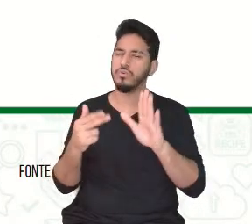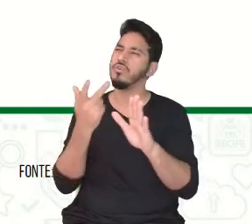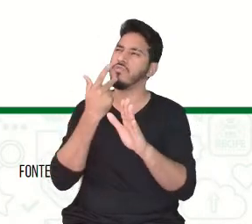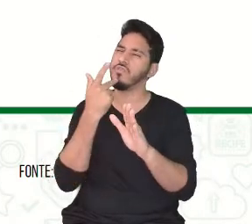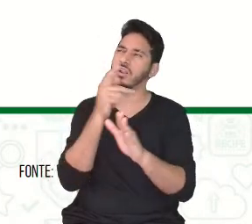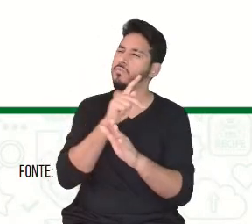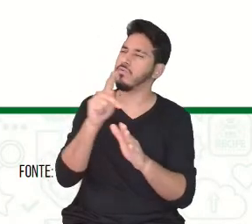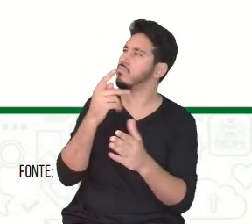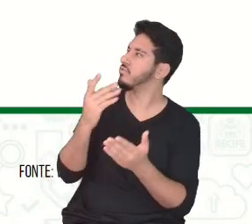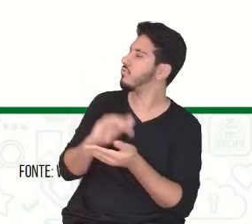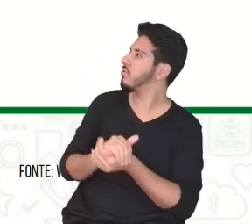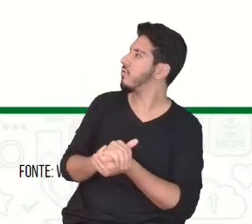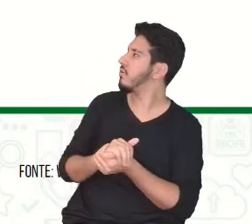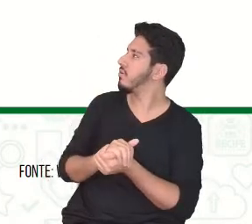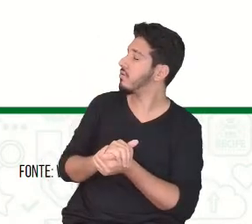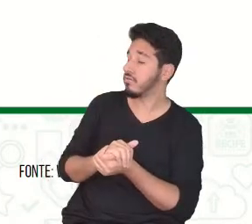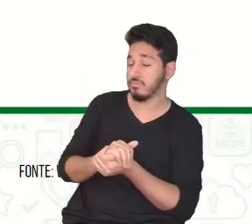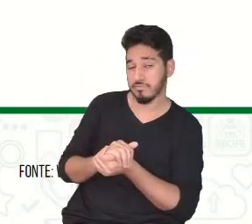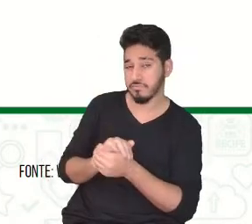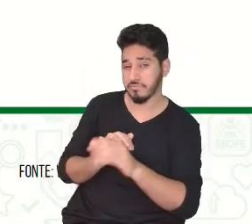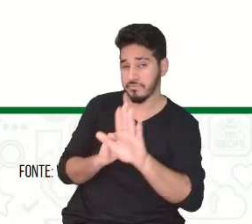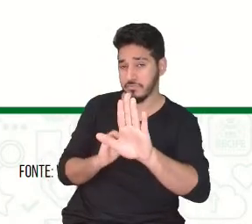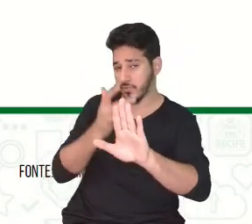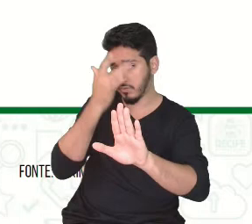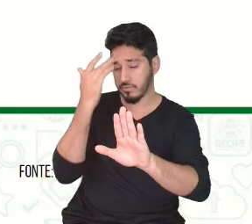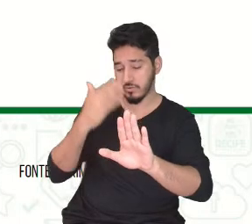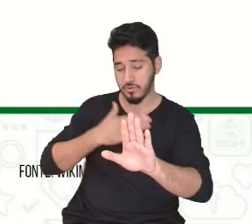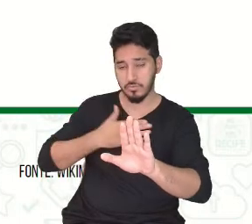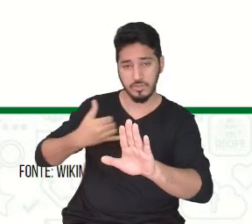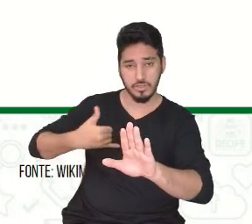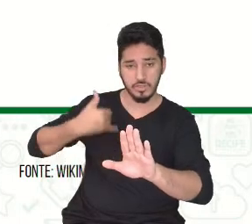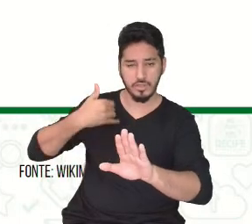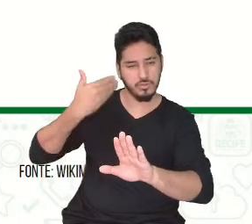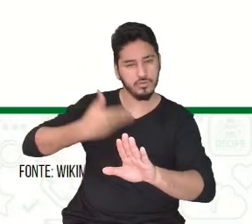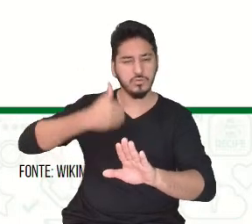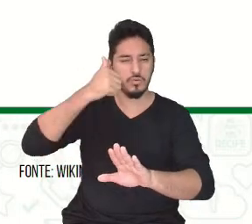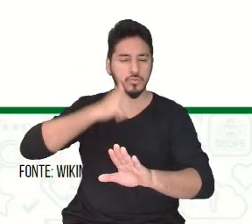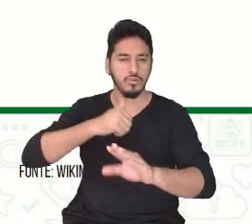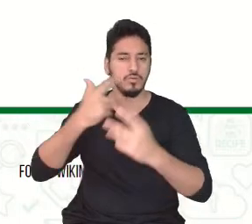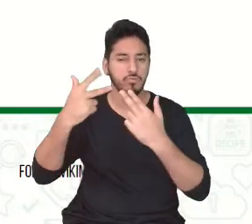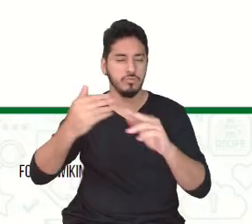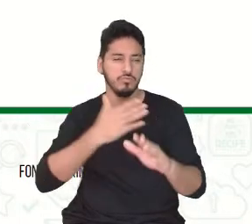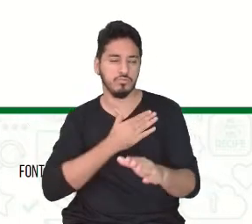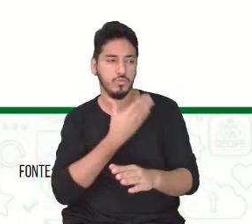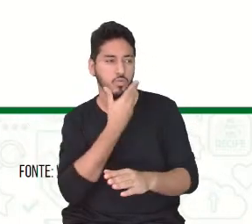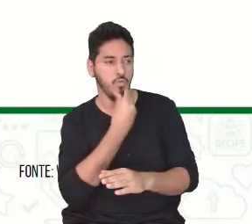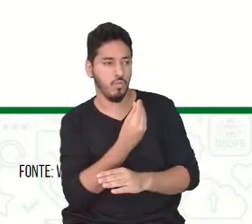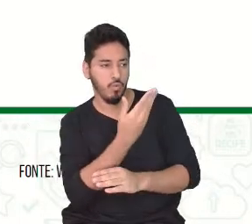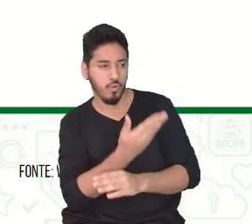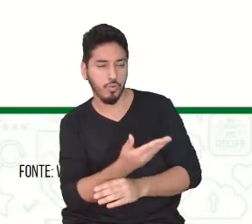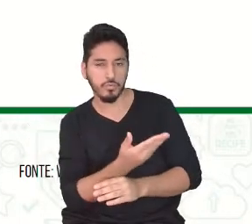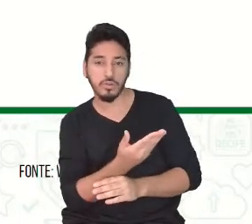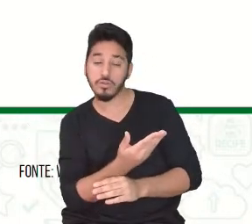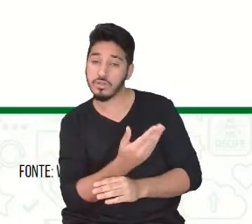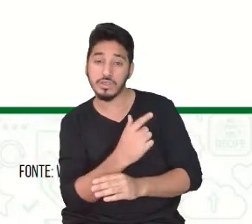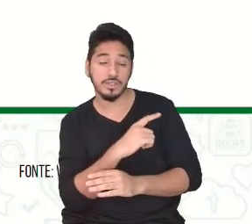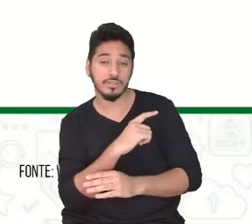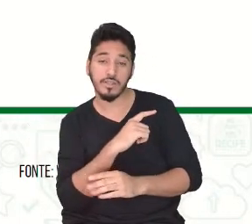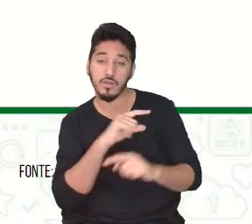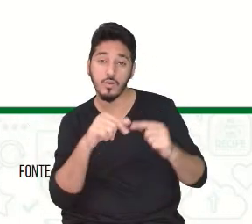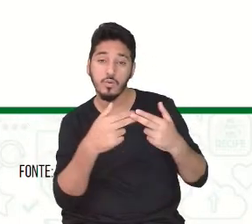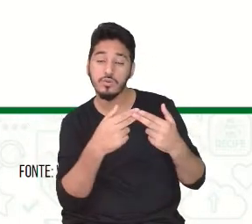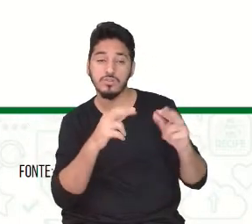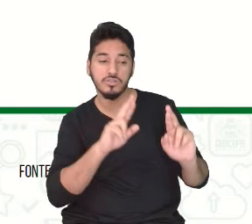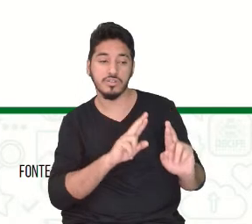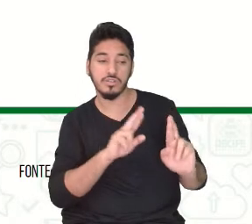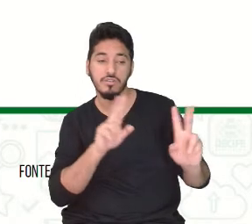isso, professora? Veja, uma pessoa da minha idade, eu sou uma mulher, da mesma idade que seja um homem, enfrenta situações